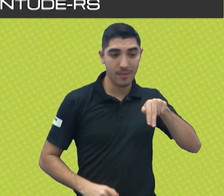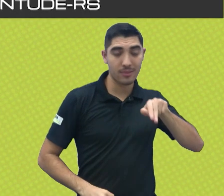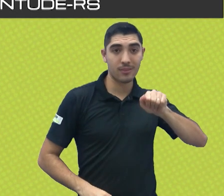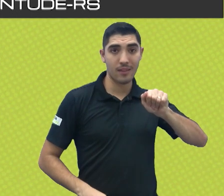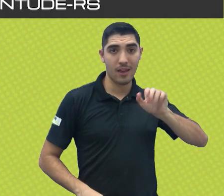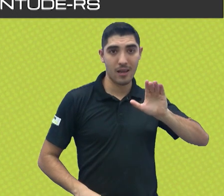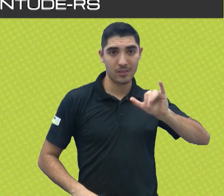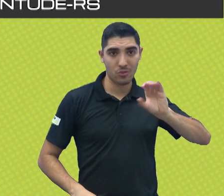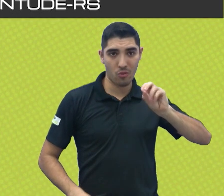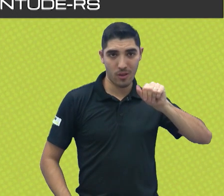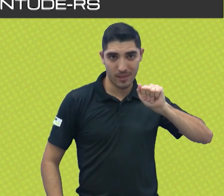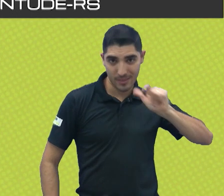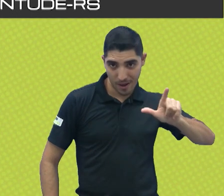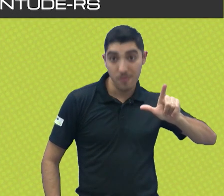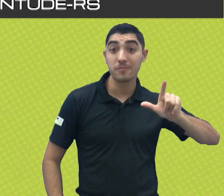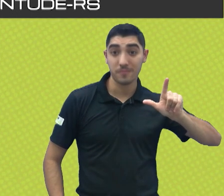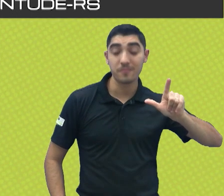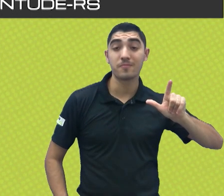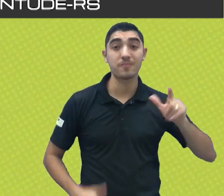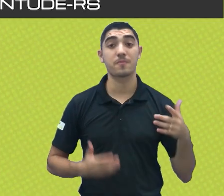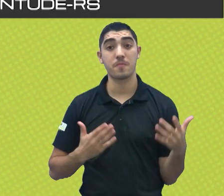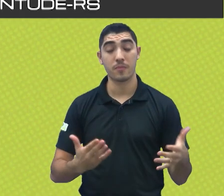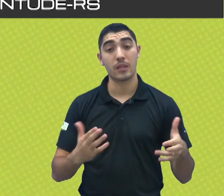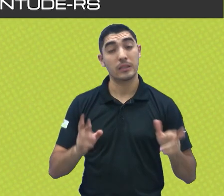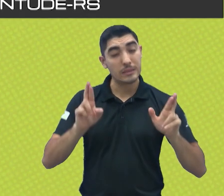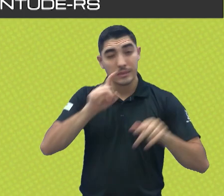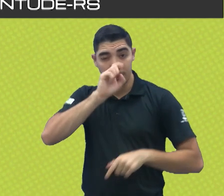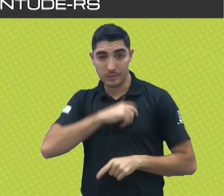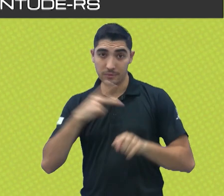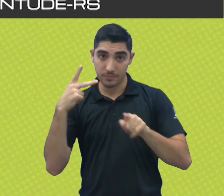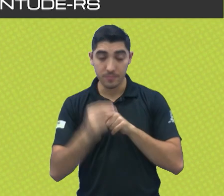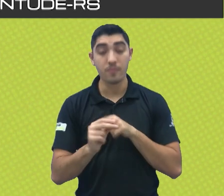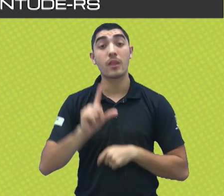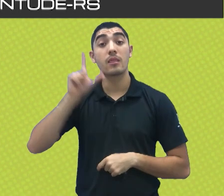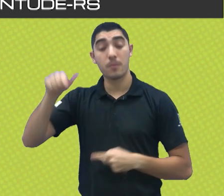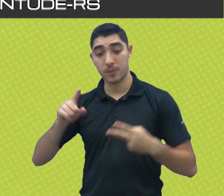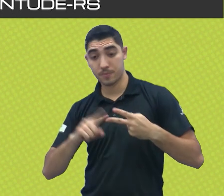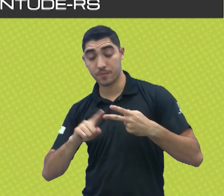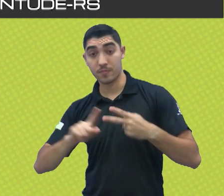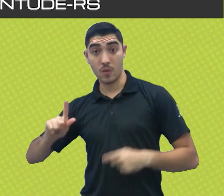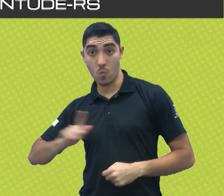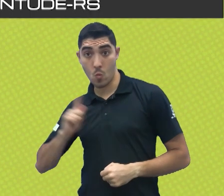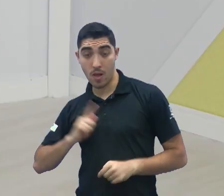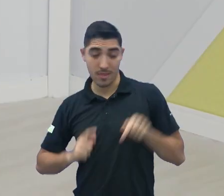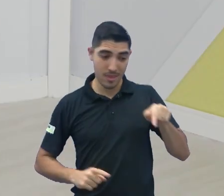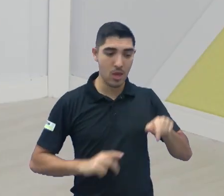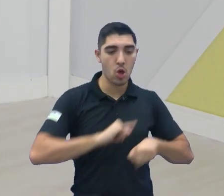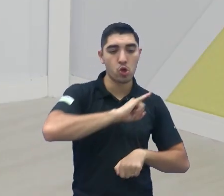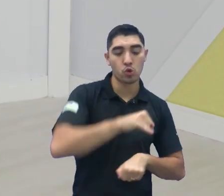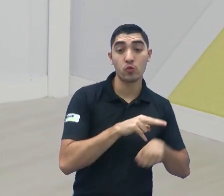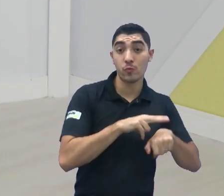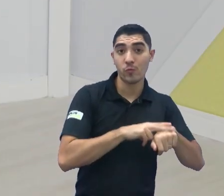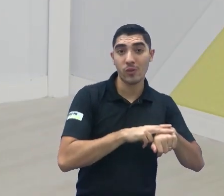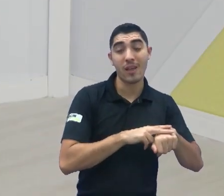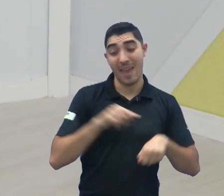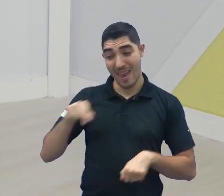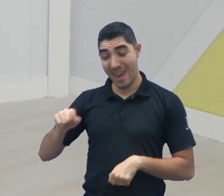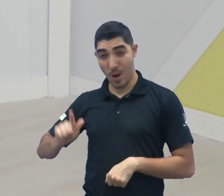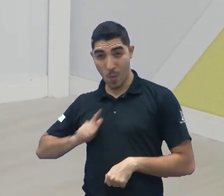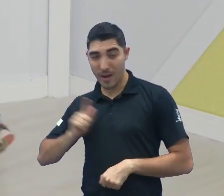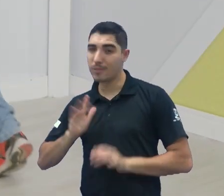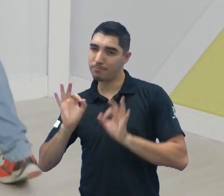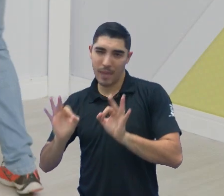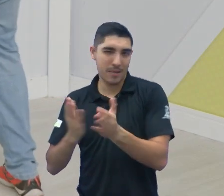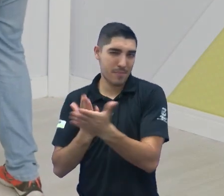Deus quiser, da classificação do São José. Jogo de fundo, time da casa, já eliminado, Atlético Guaratinguetá, enfrenta o Juventude do Rio Grande do Sul. Rapidinho, Matheus,